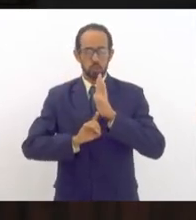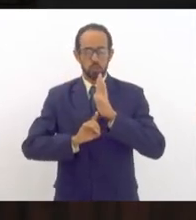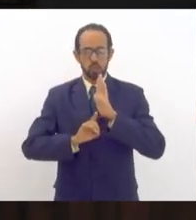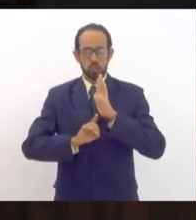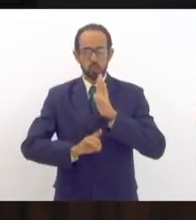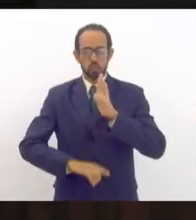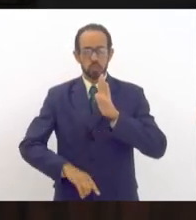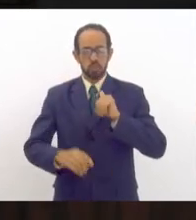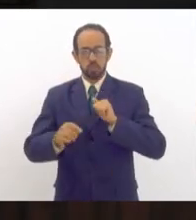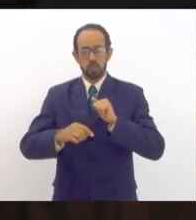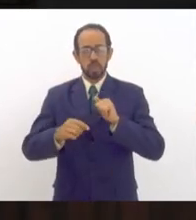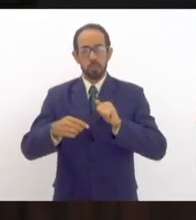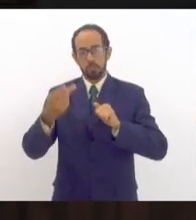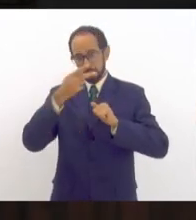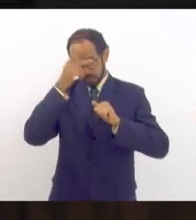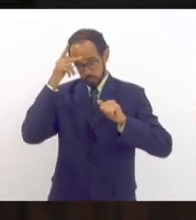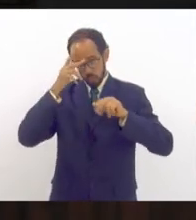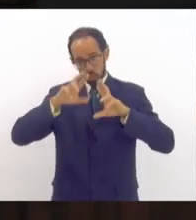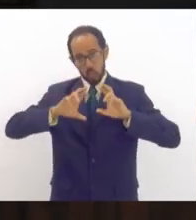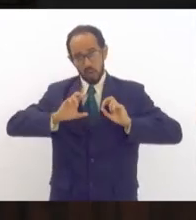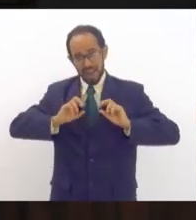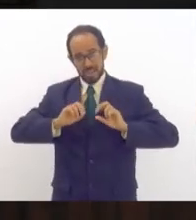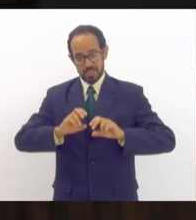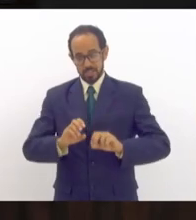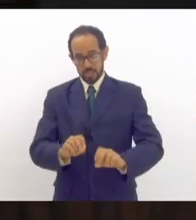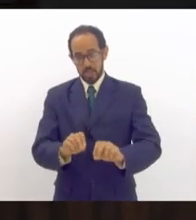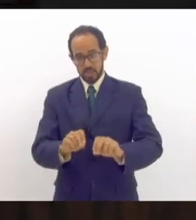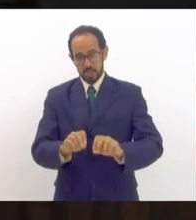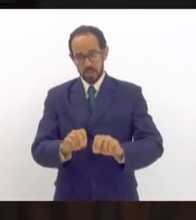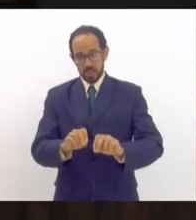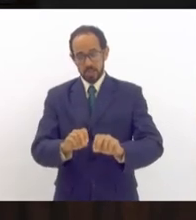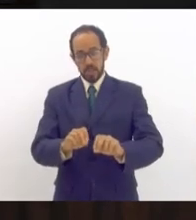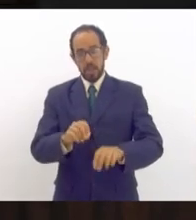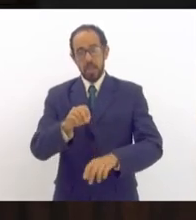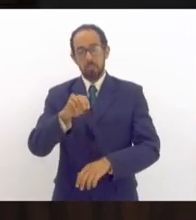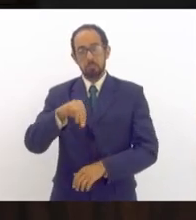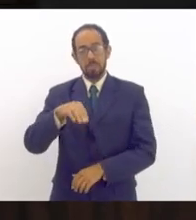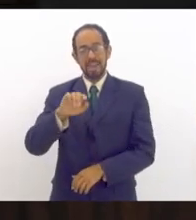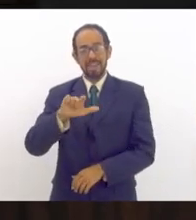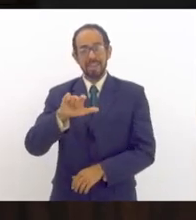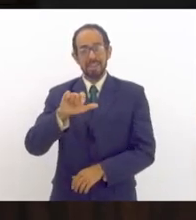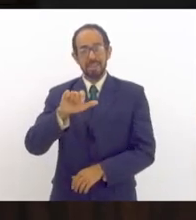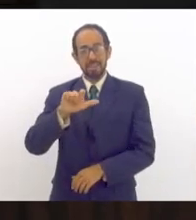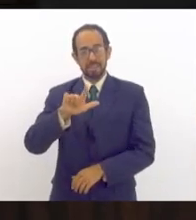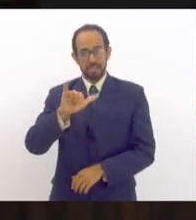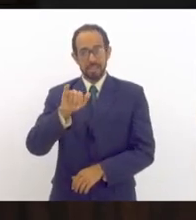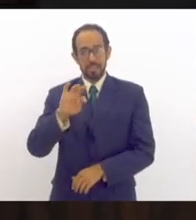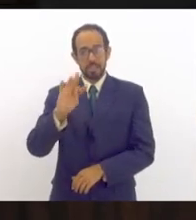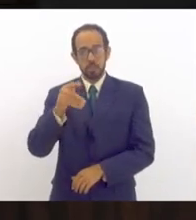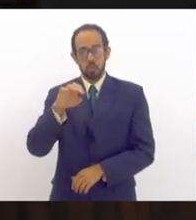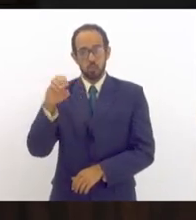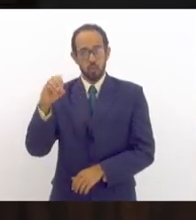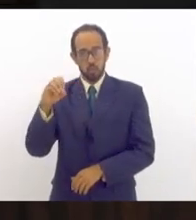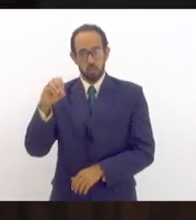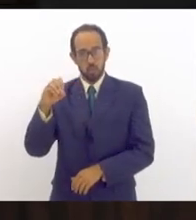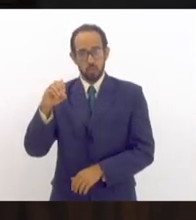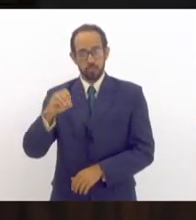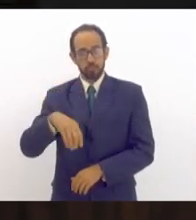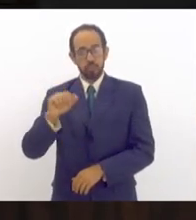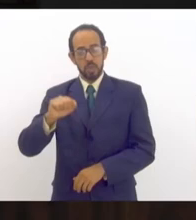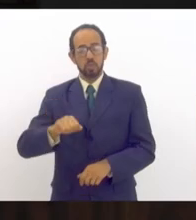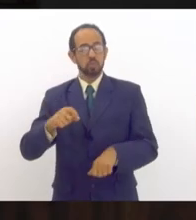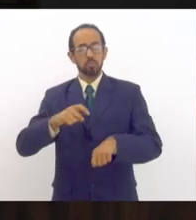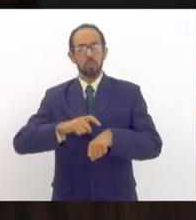portador de câncer e neoplasia maligna ao tratamento de reprodução humana